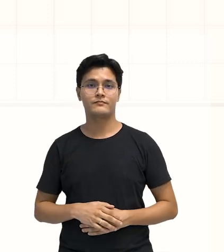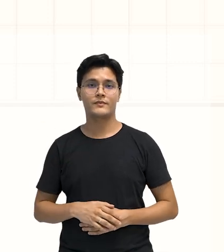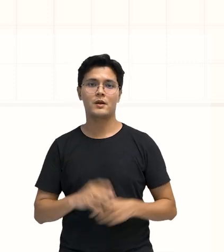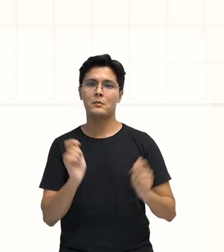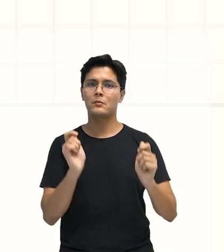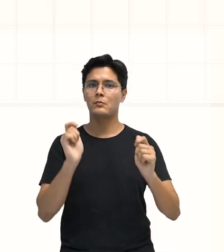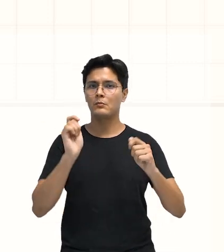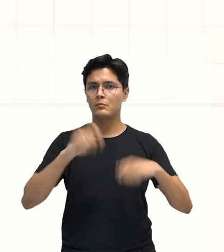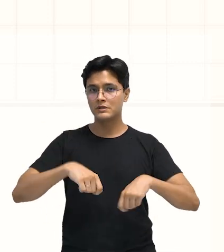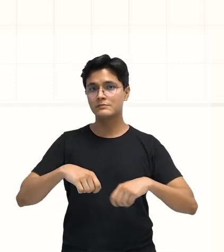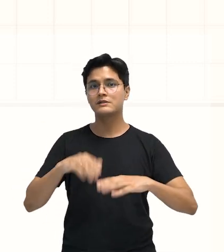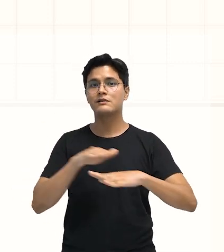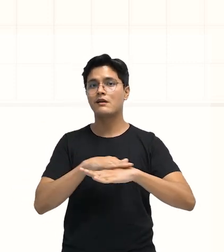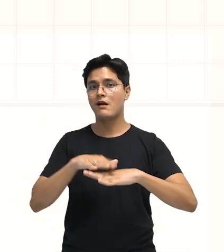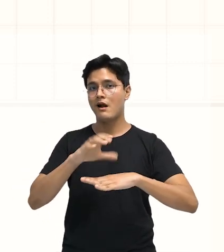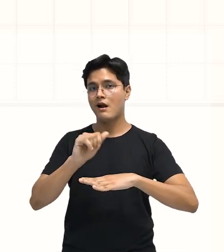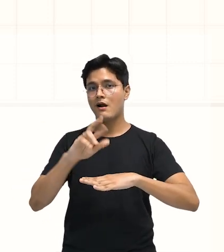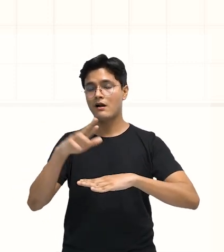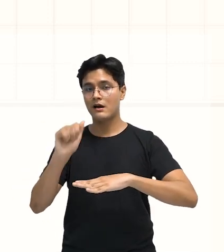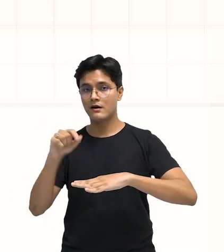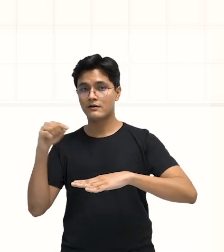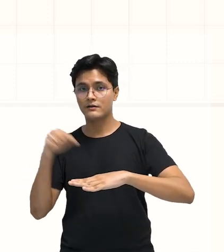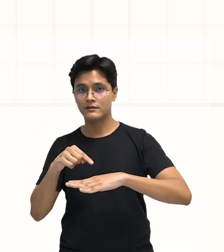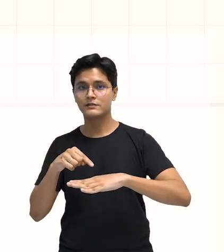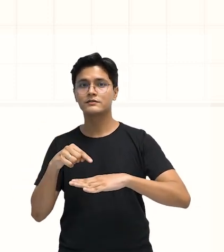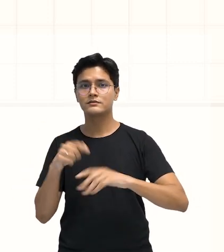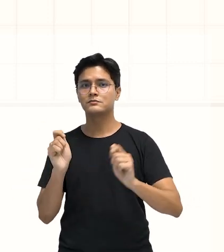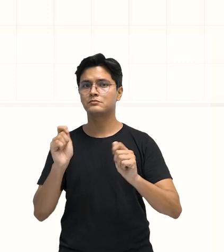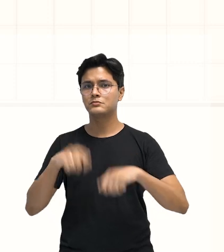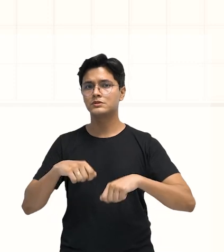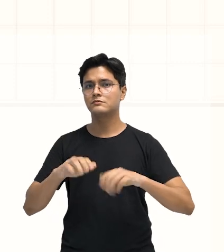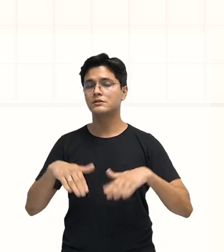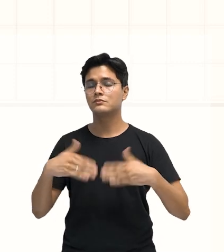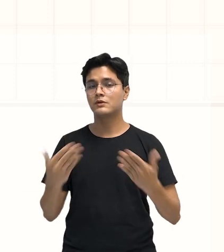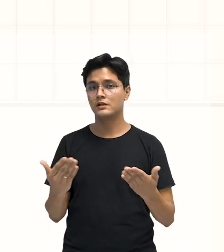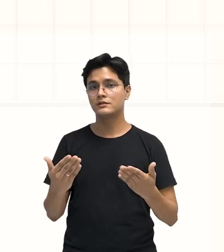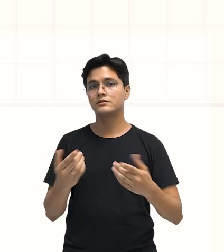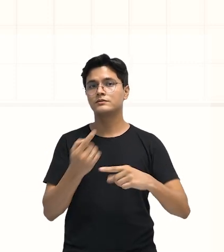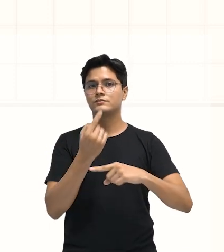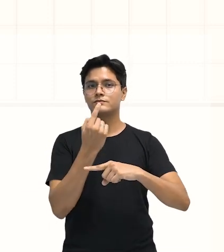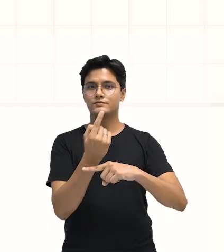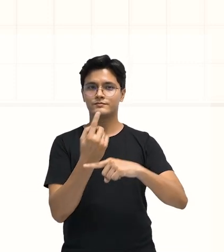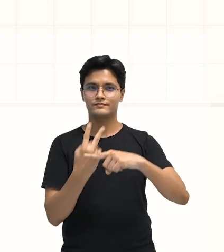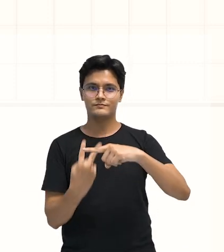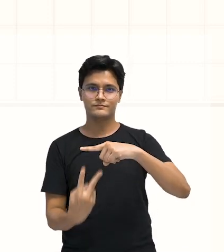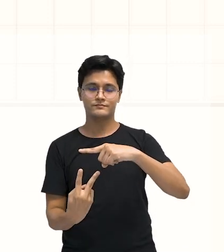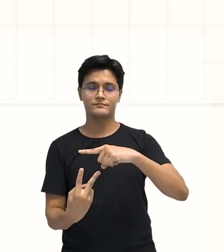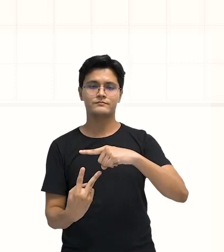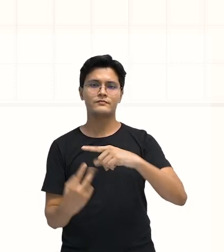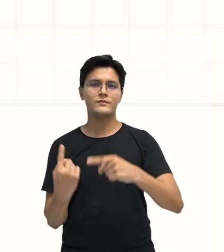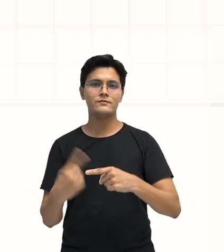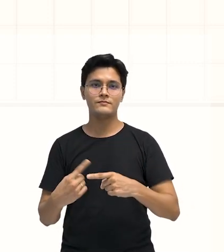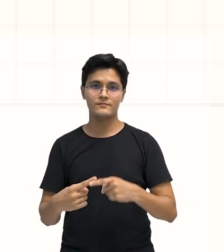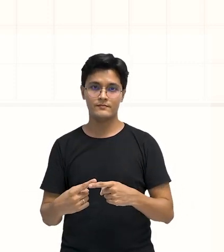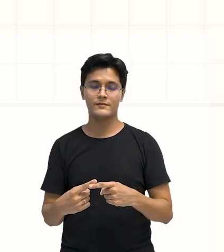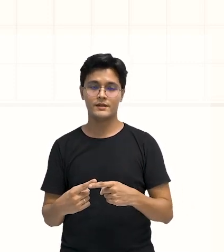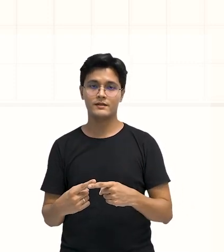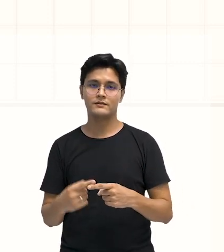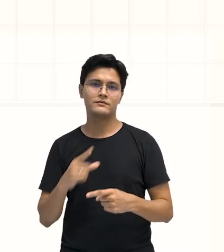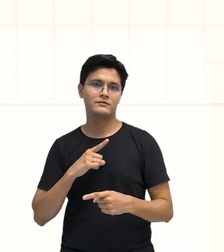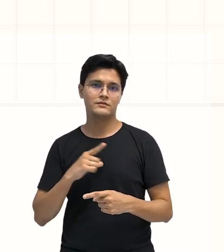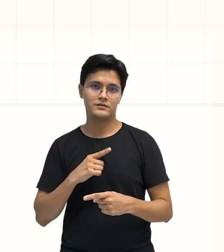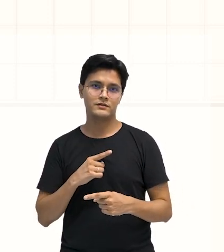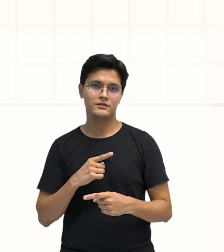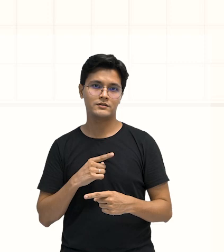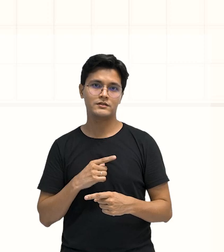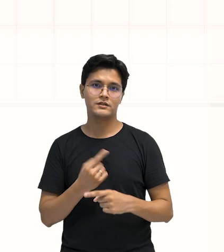cara. A chance de sair uma cara, nesse caso, será 1 em 2. Por quê? Porque eu só tenho